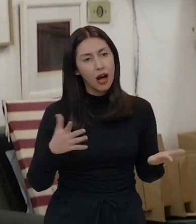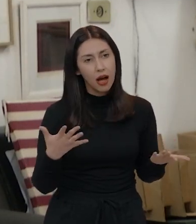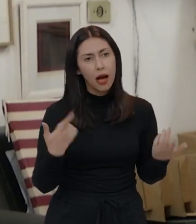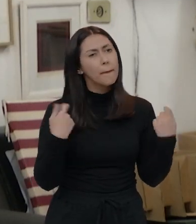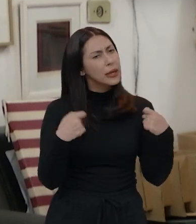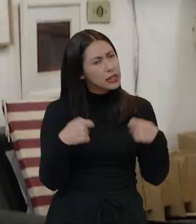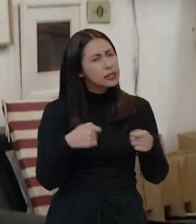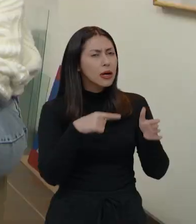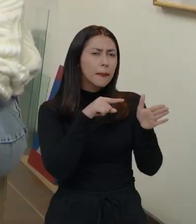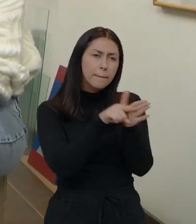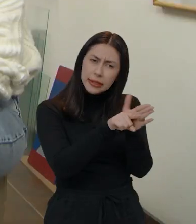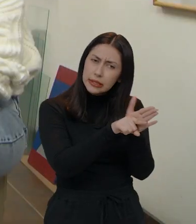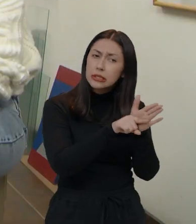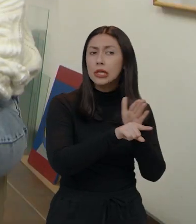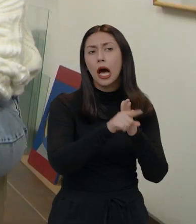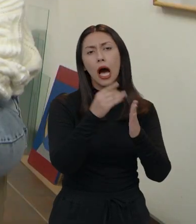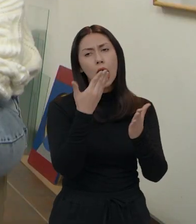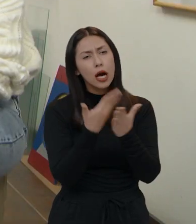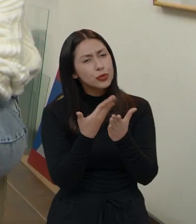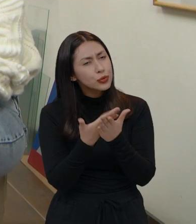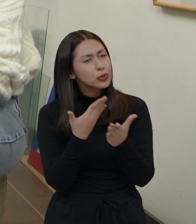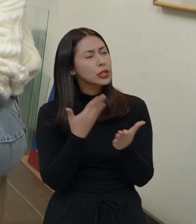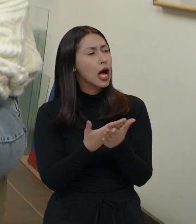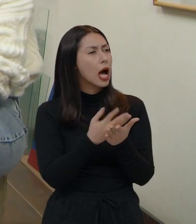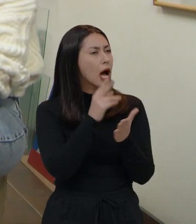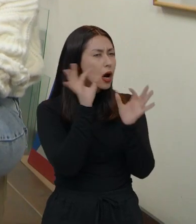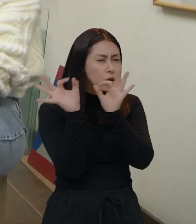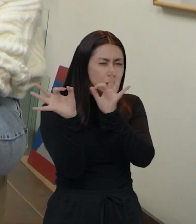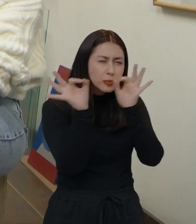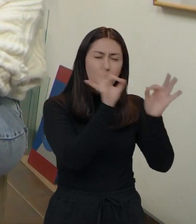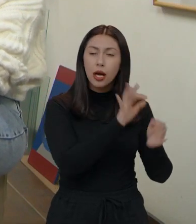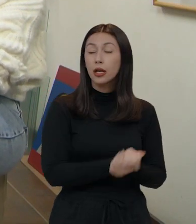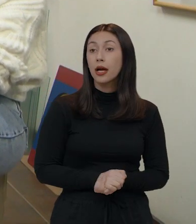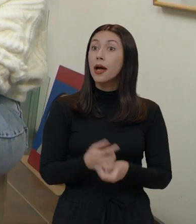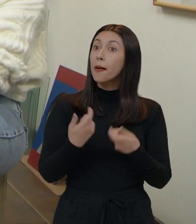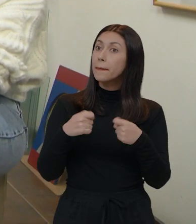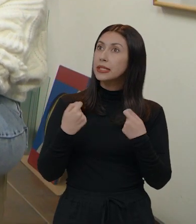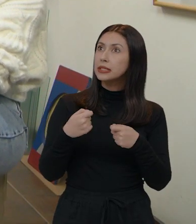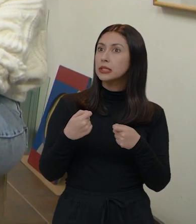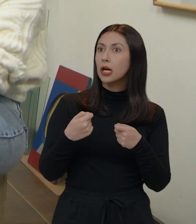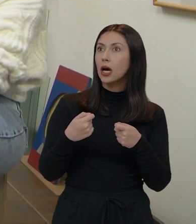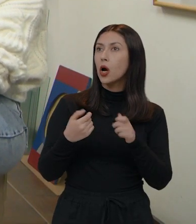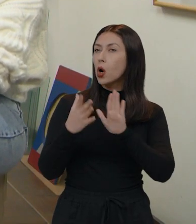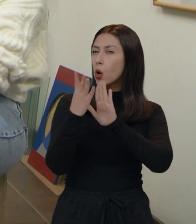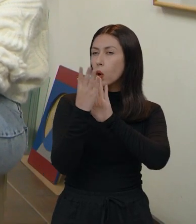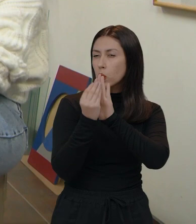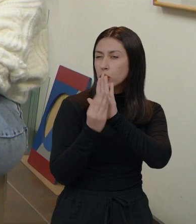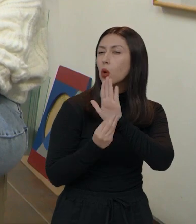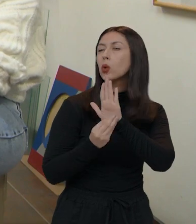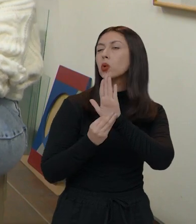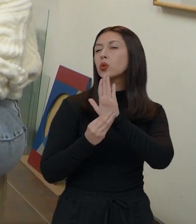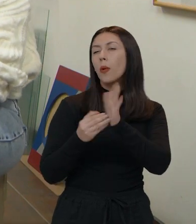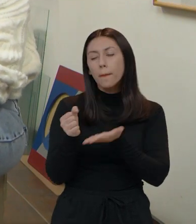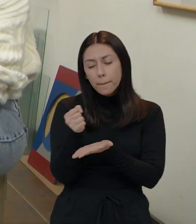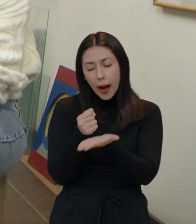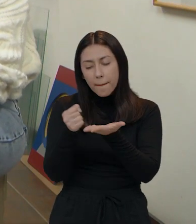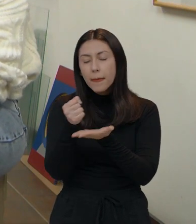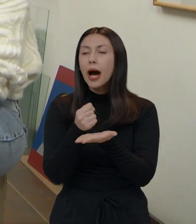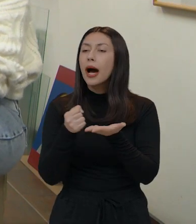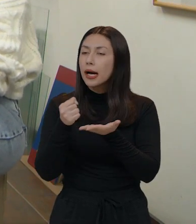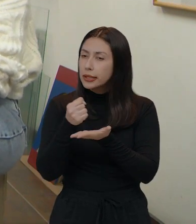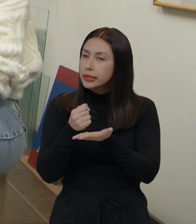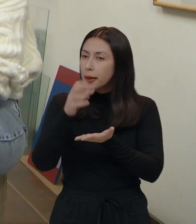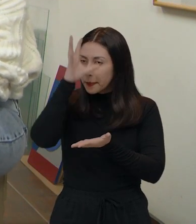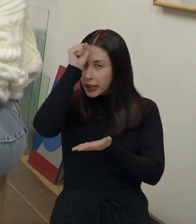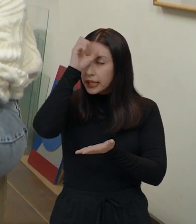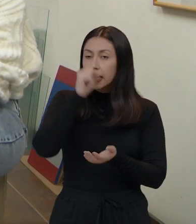Precisa pesquisar, estudar, ver direitinho, acompanhar. Tem um conteúdo, de repente, tem uma base para transmitir. Isso,